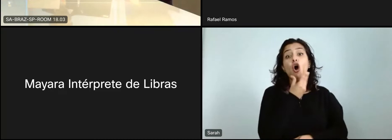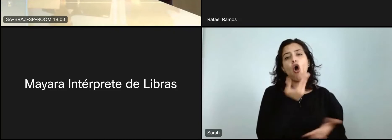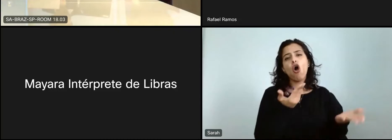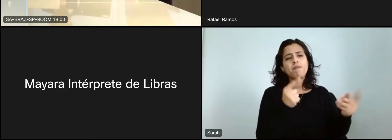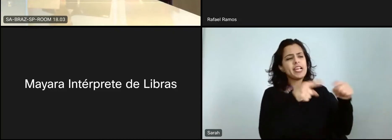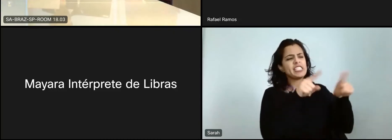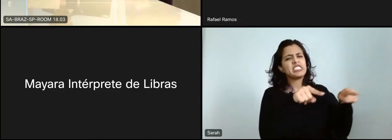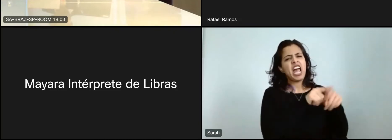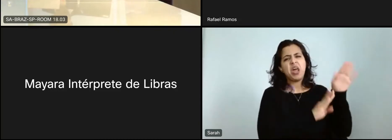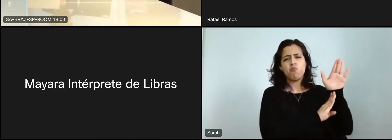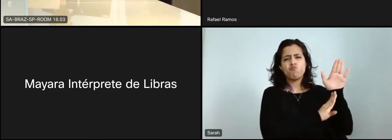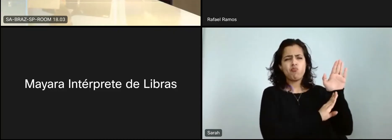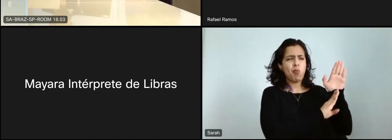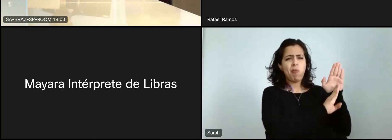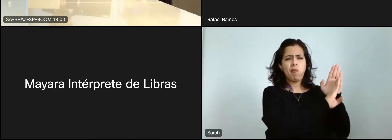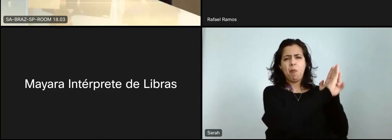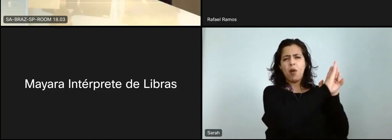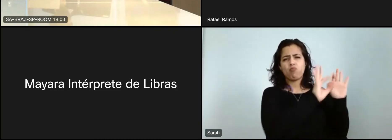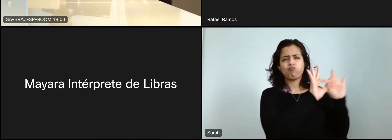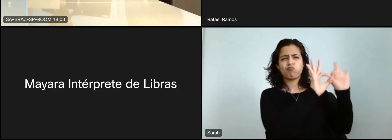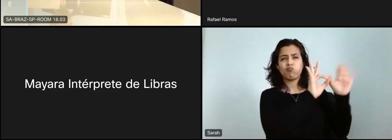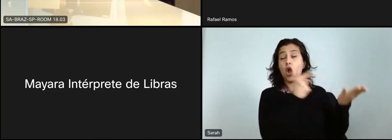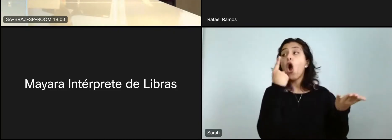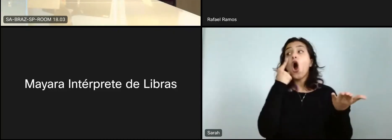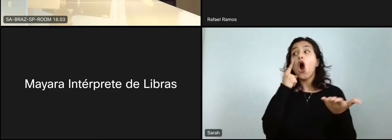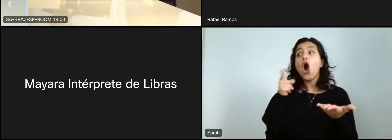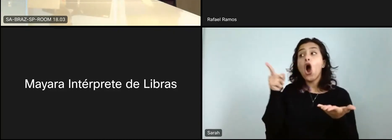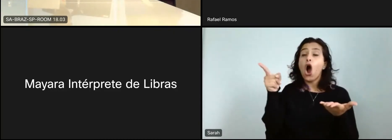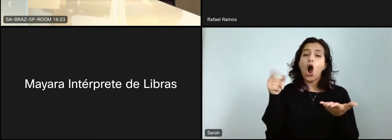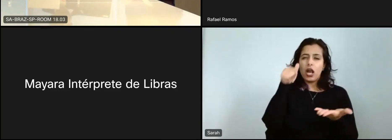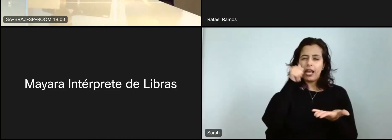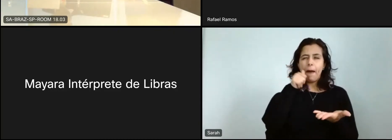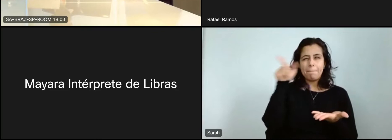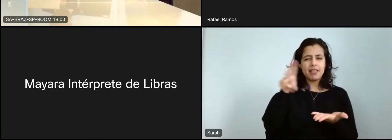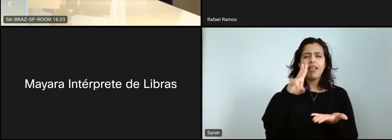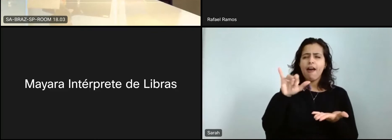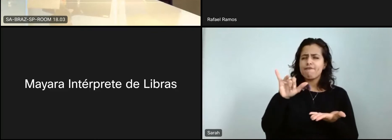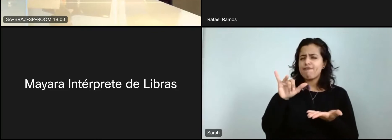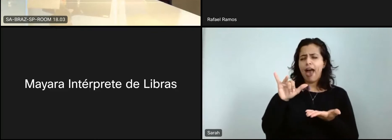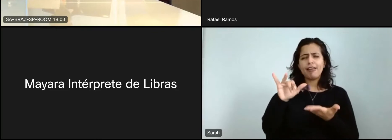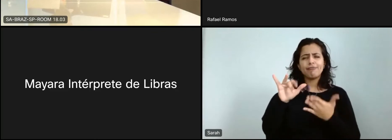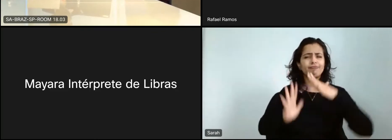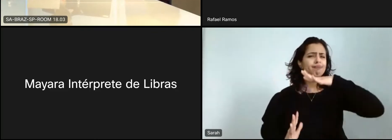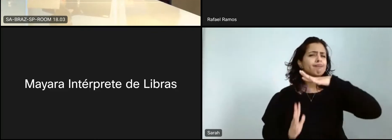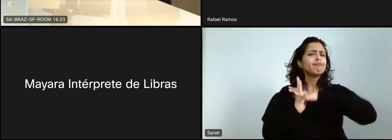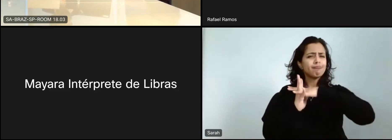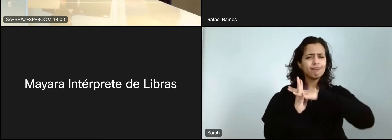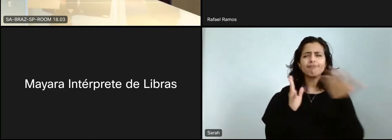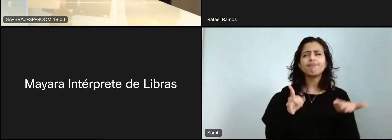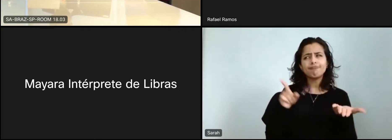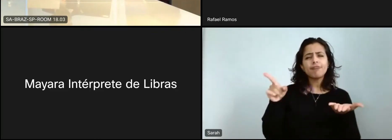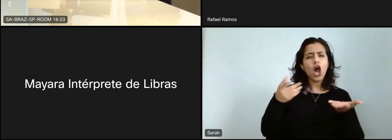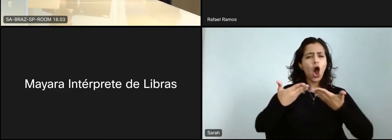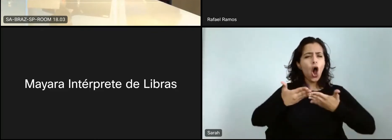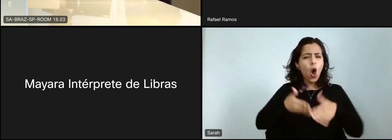certeza, olha ali, aquela ali vai bater meta, olha a roupinha que ela veio. Ou, nossa, seu cabelo é tão bom, mas você não